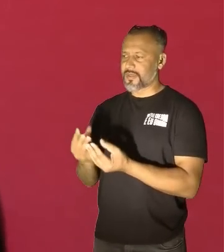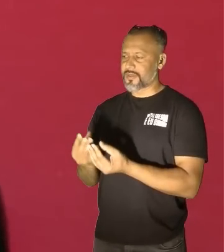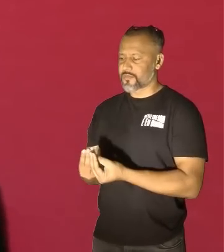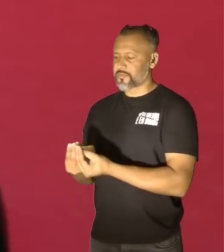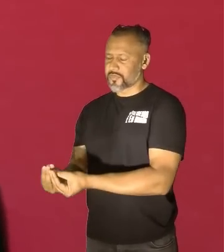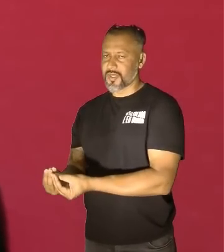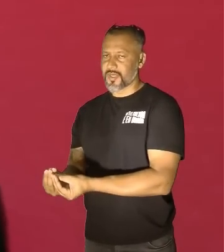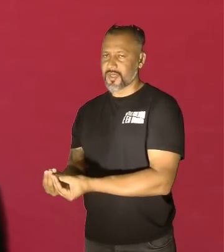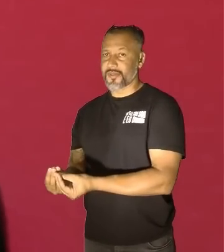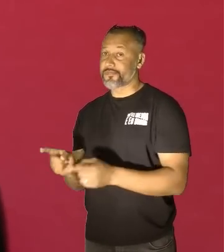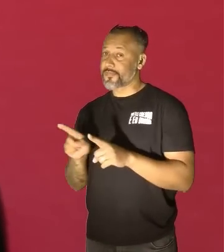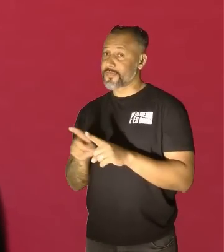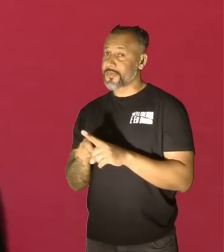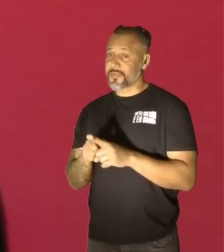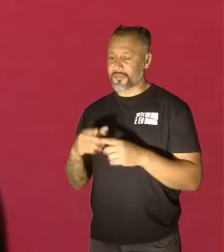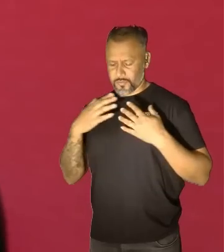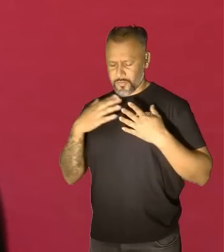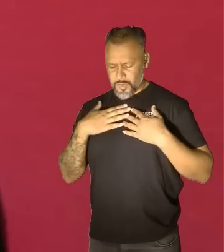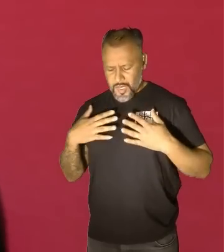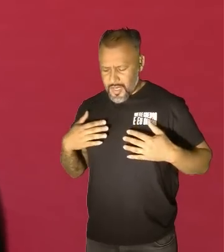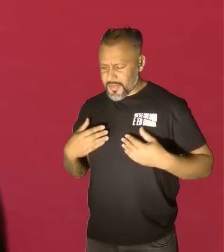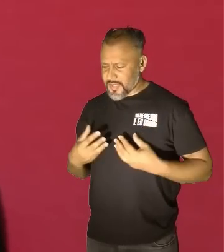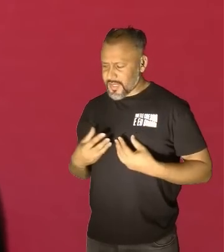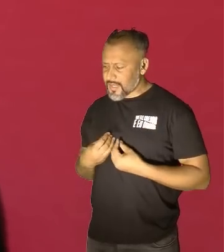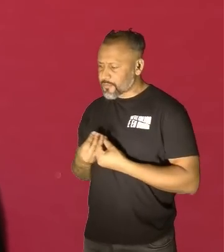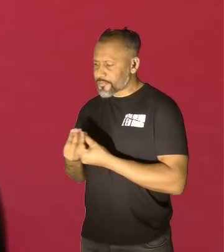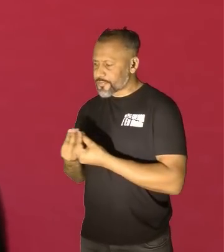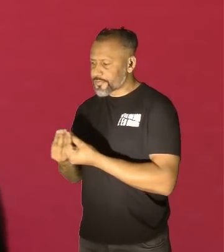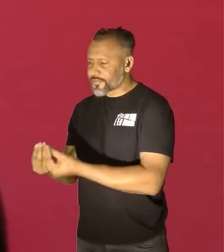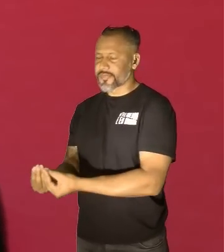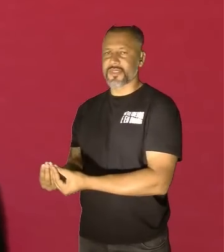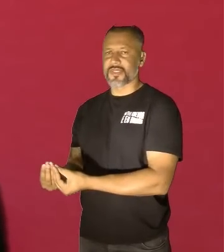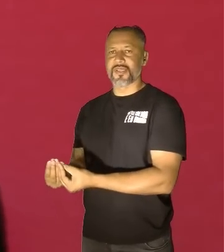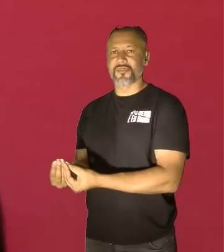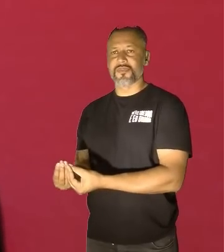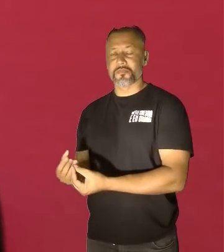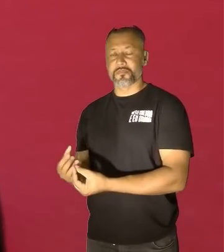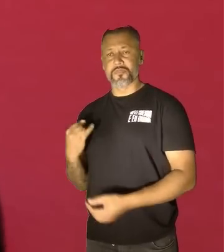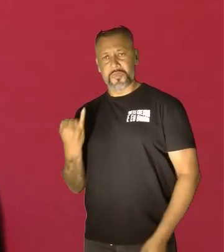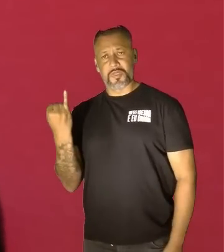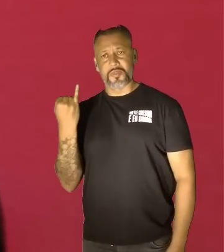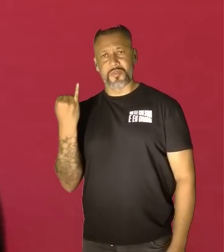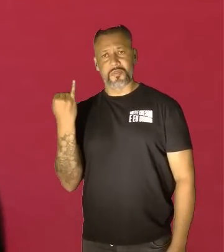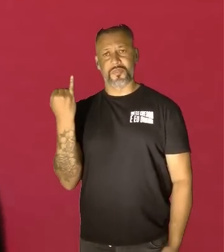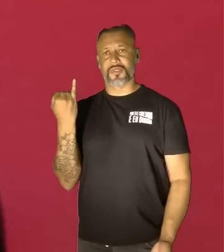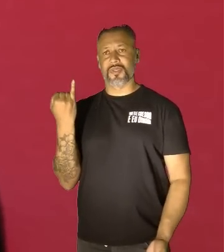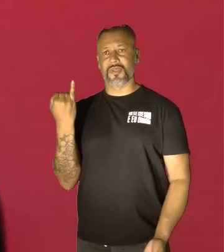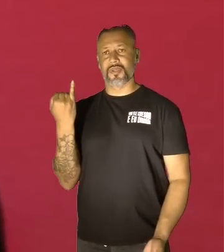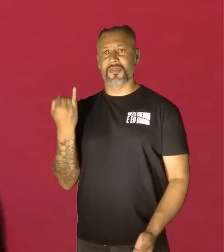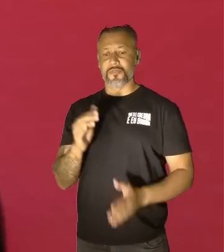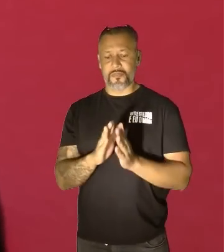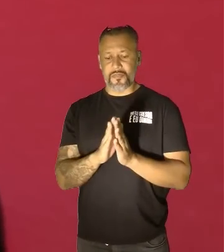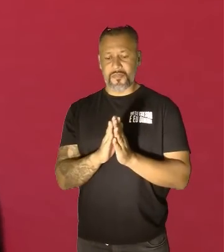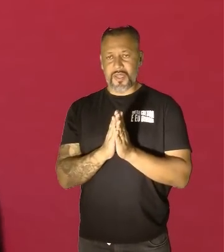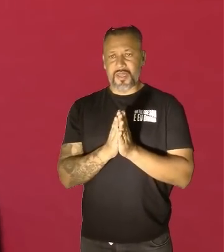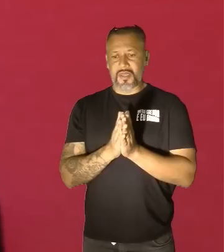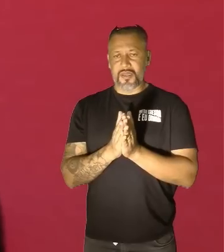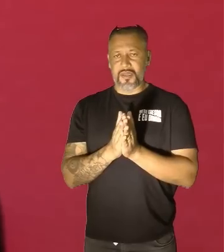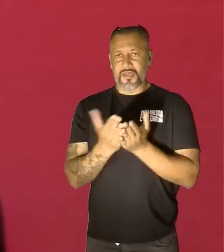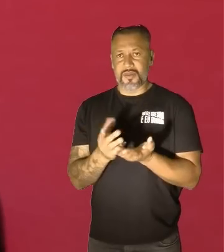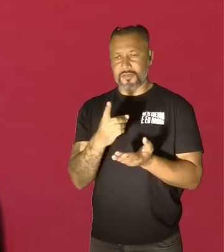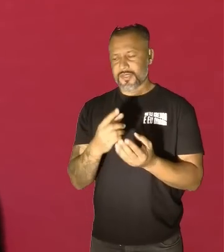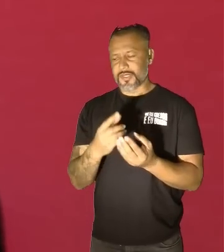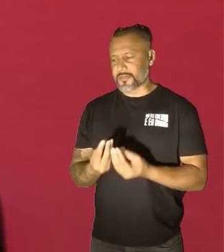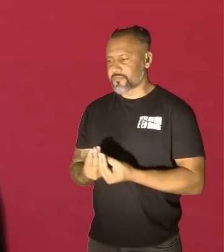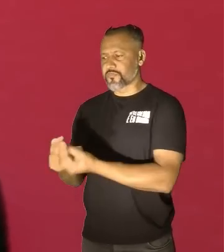herói. Eu acho que o kit crente é muito bacana, é muito importante quando você leva livros gospel, livros evangélicos para o teu